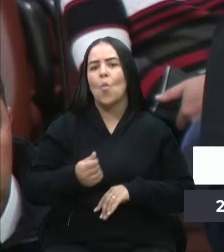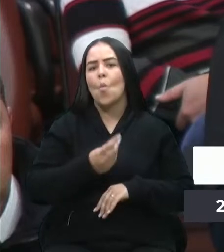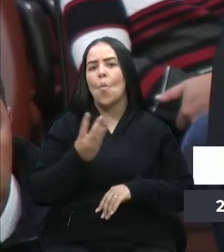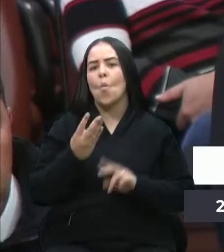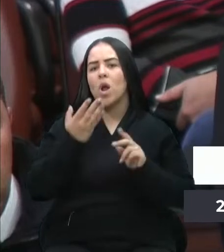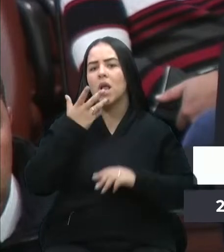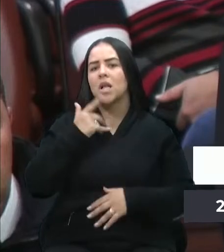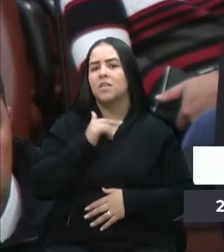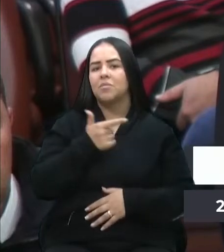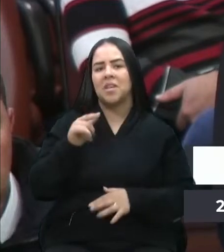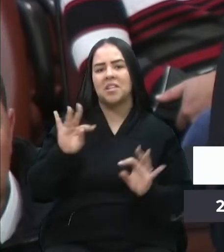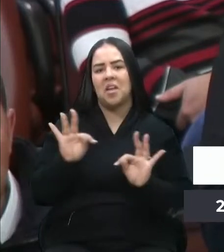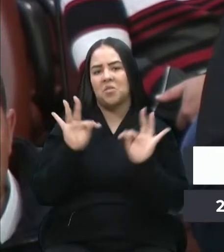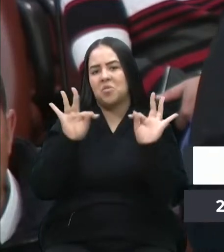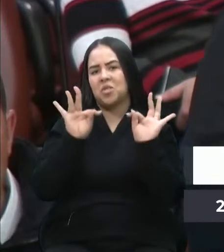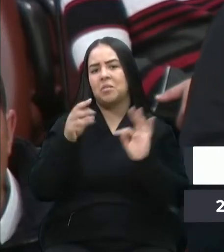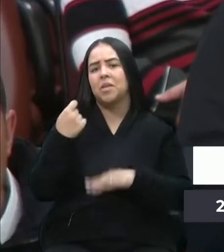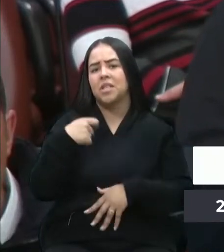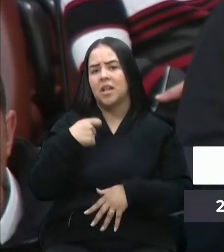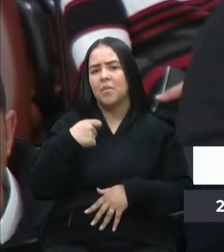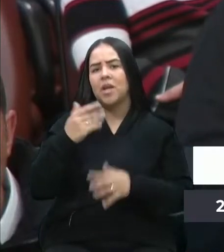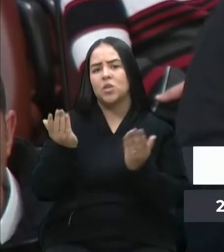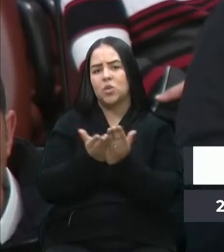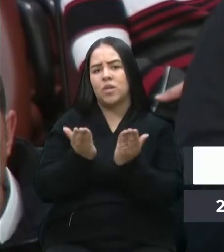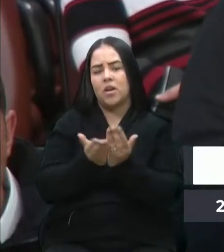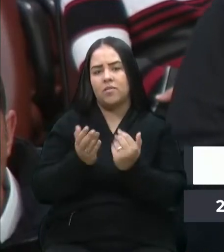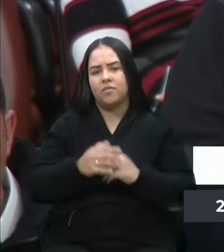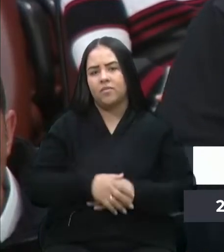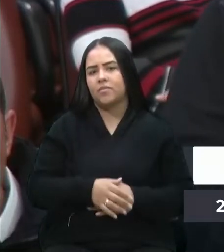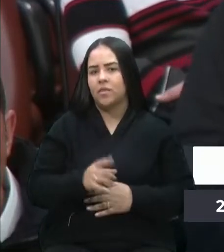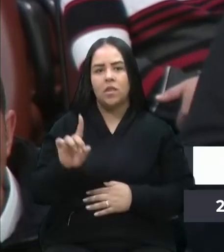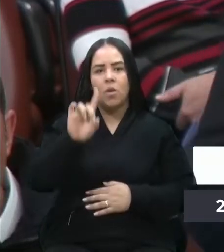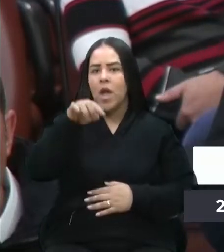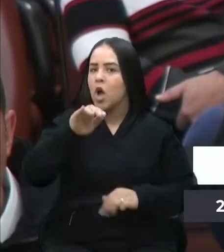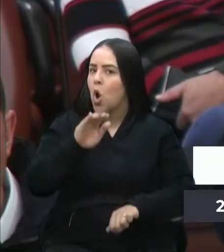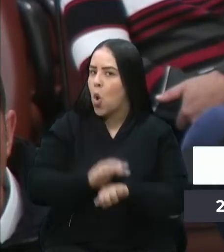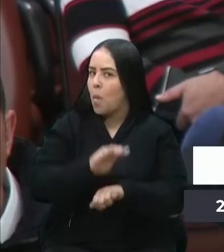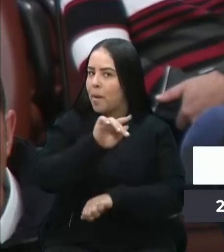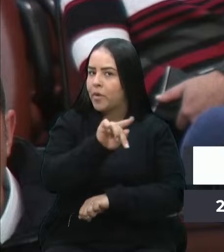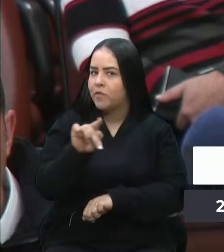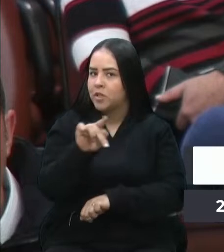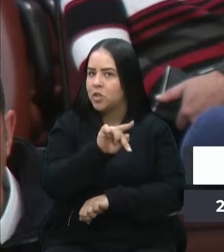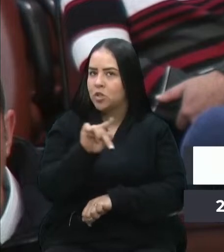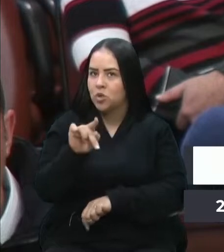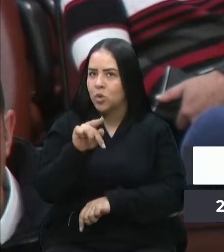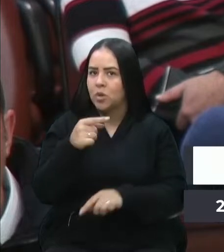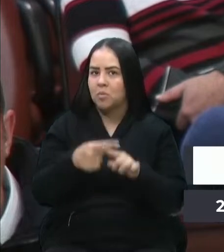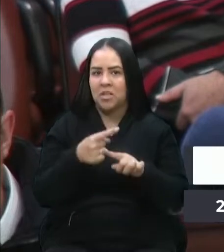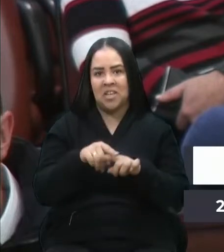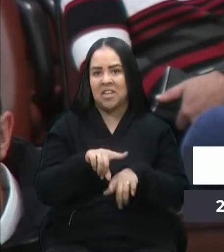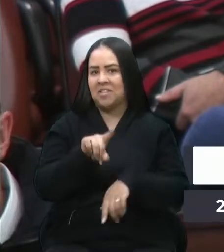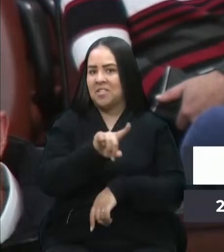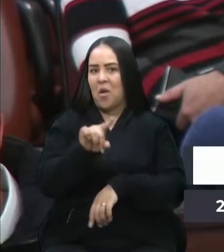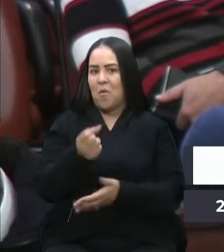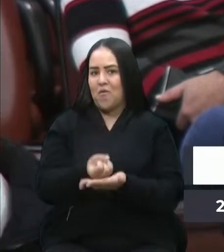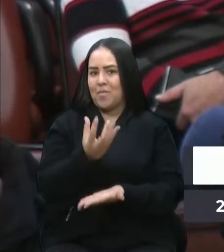a tecnologia necessária para poder estudar? Então, não vamos culpar os professores por causa do analfabetismo que nós estamos